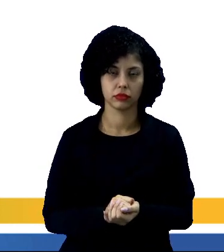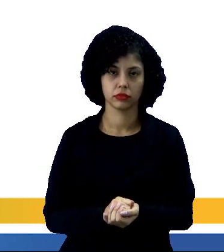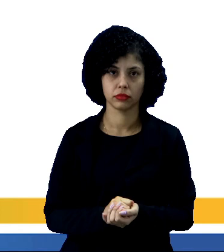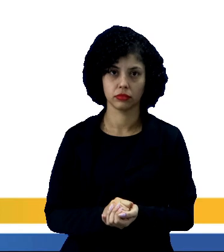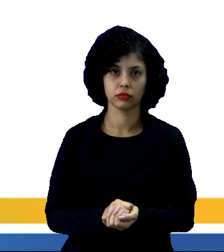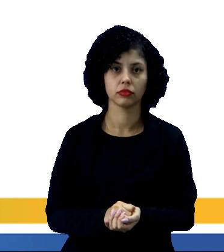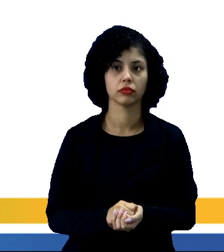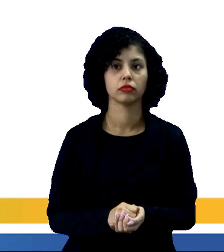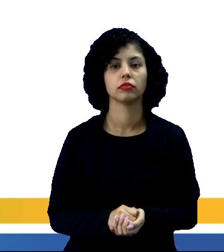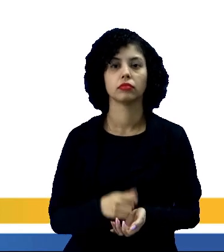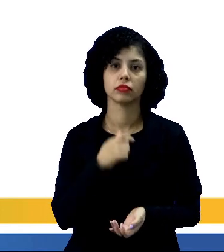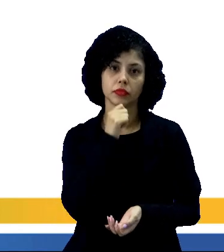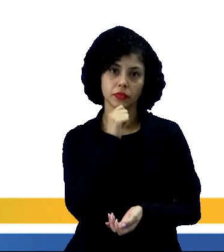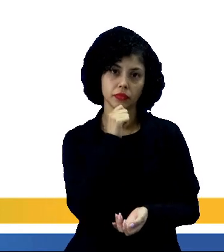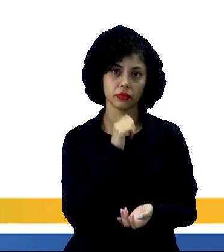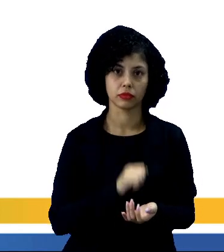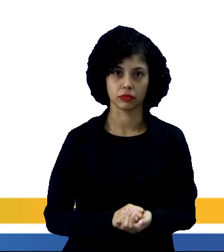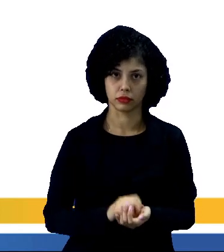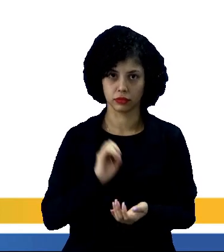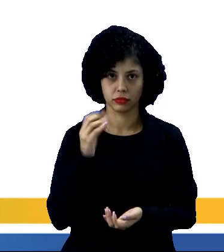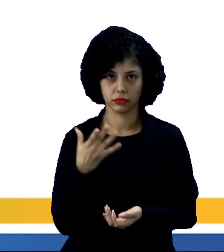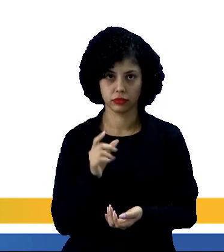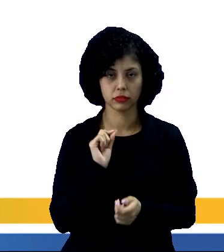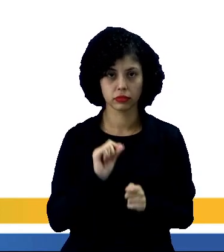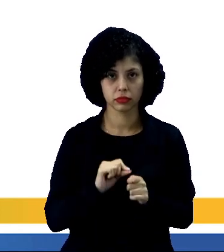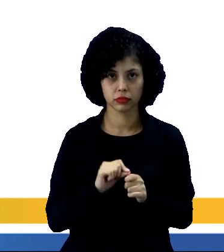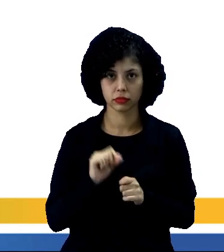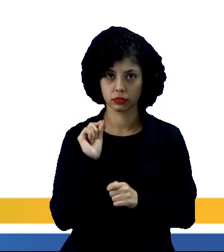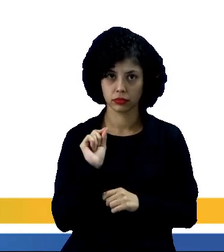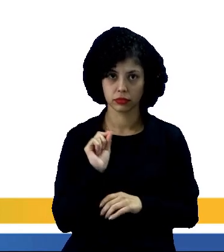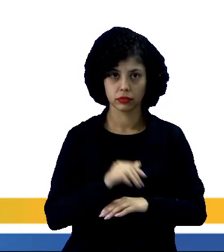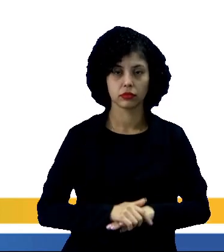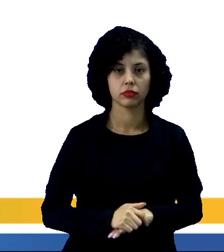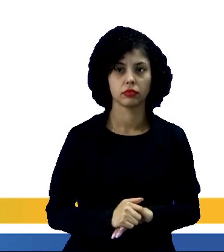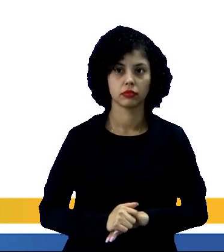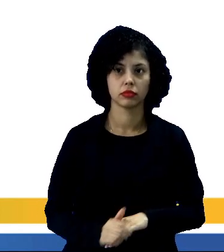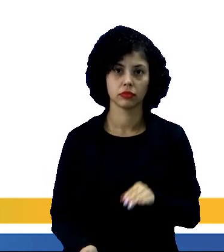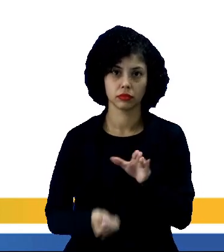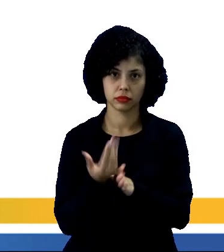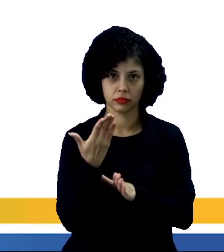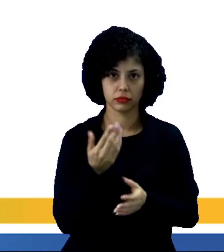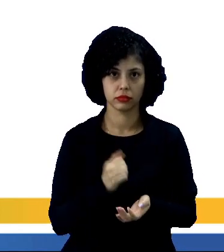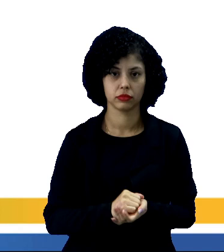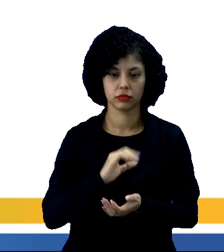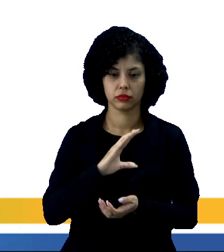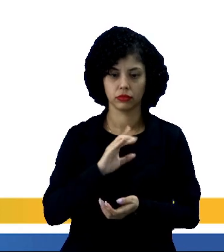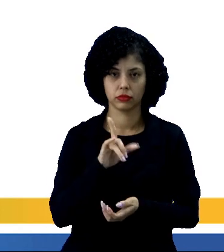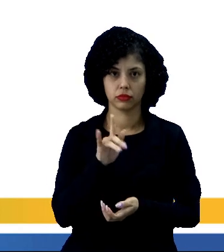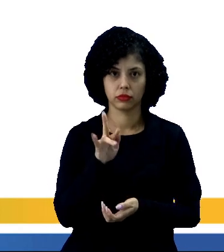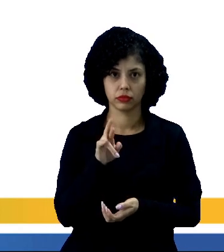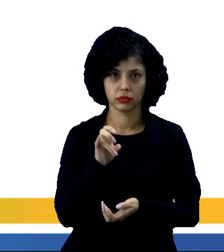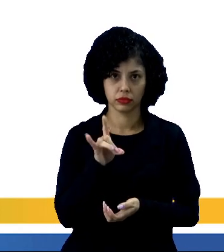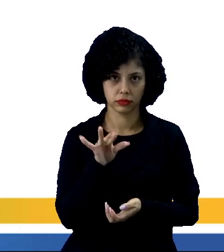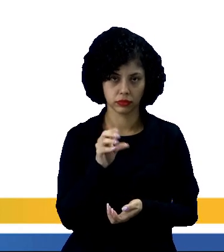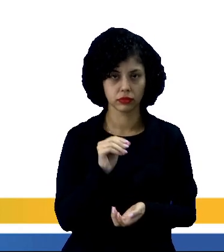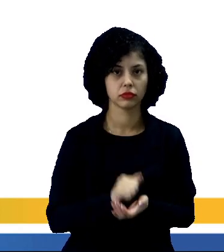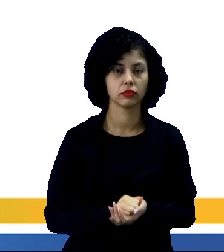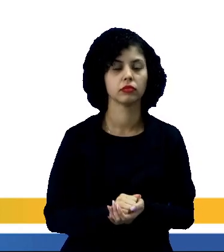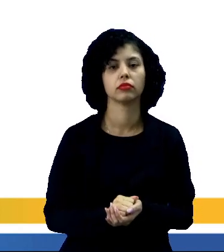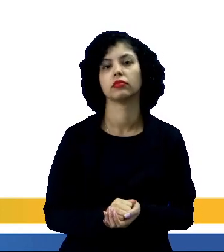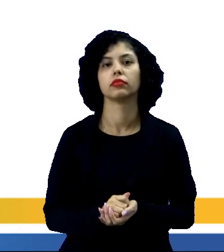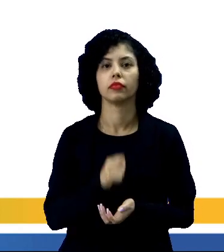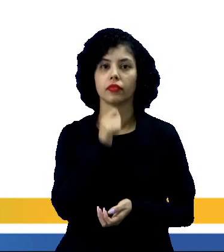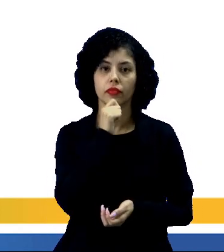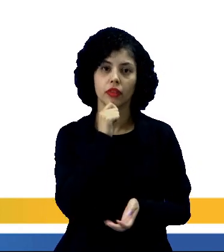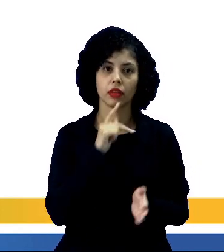intercambiáveis automaticamente. Então olha o que foi que eles fizeram, né? Criaram um cilindro aí que tocava